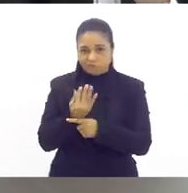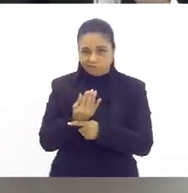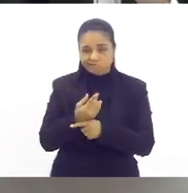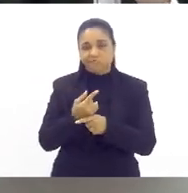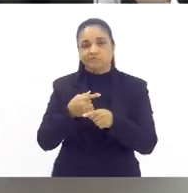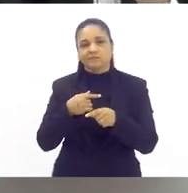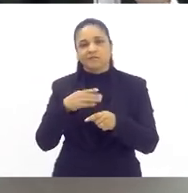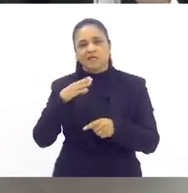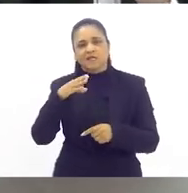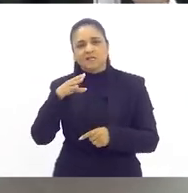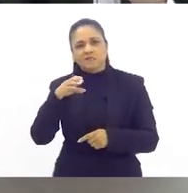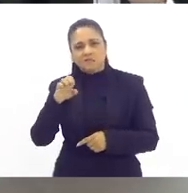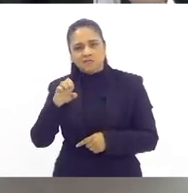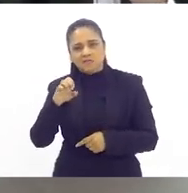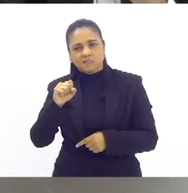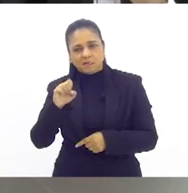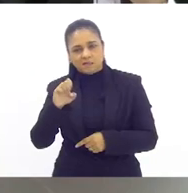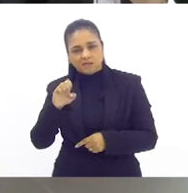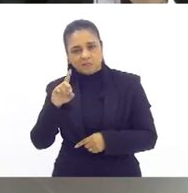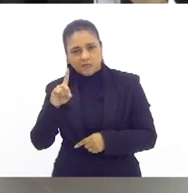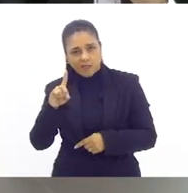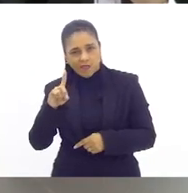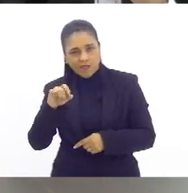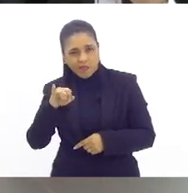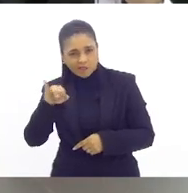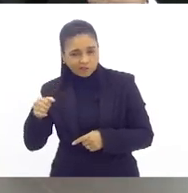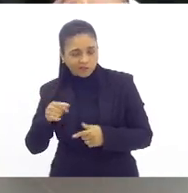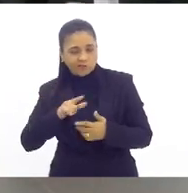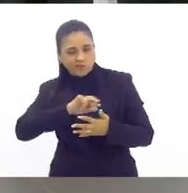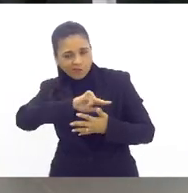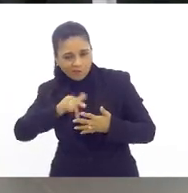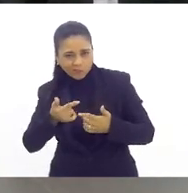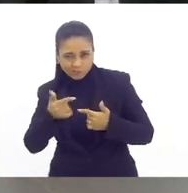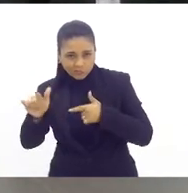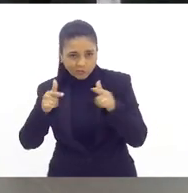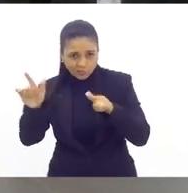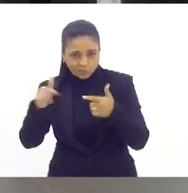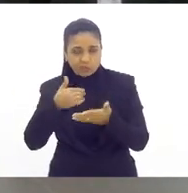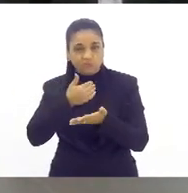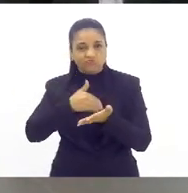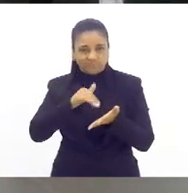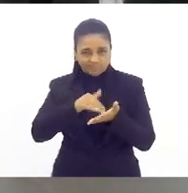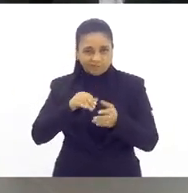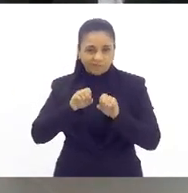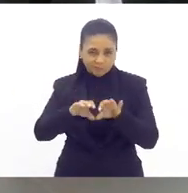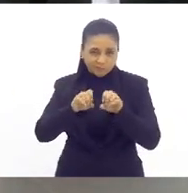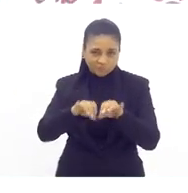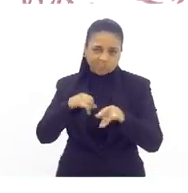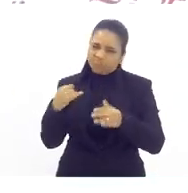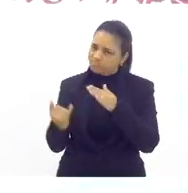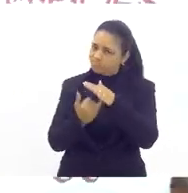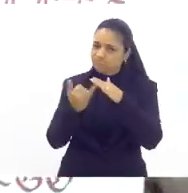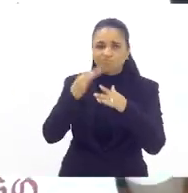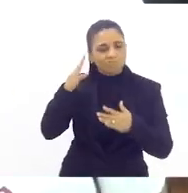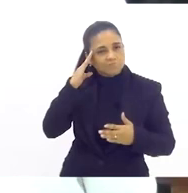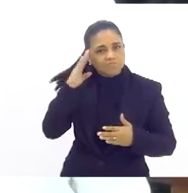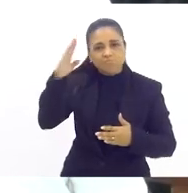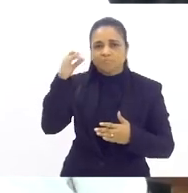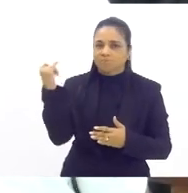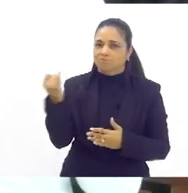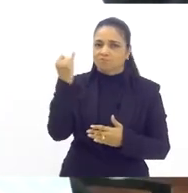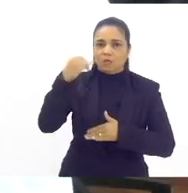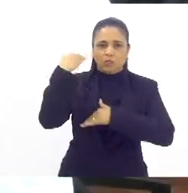Cederj enfim são equipamentos são instituições muito importantes e fundamentais